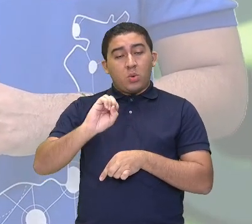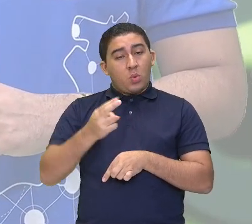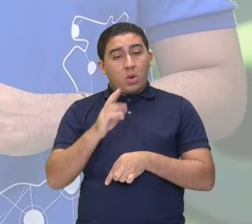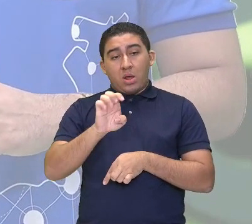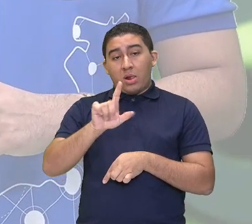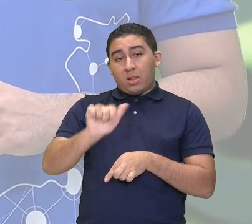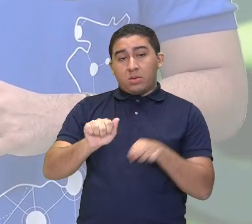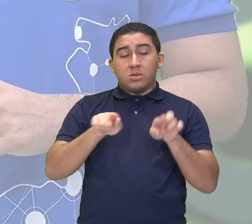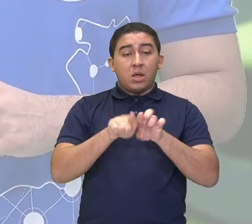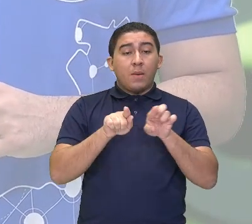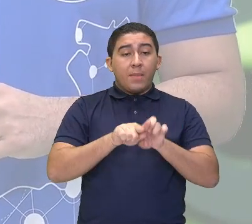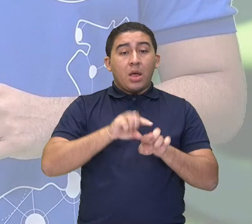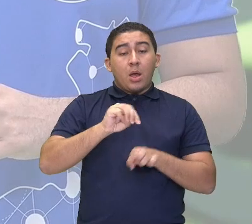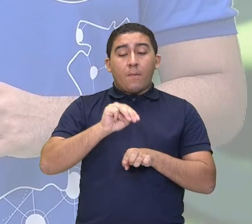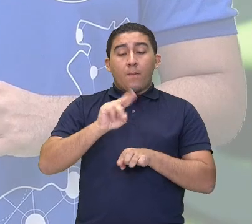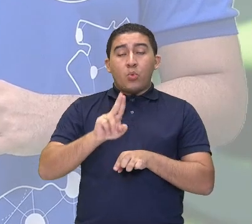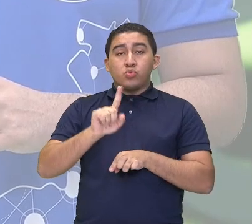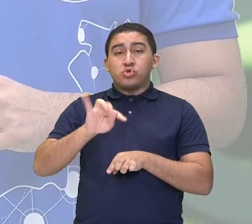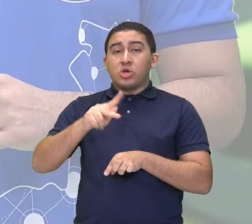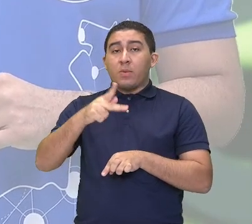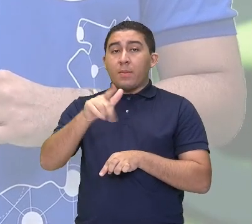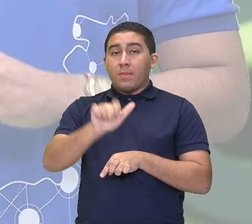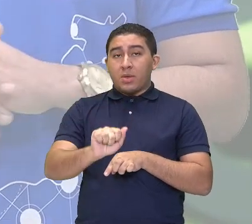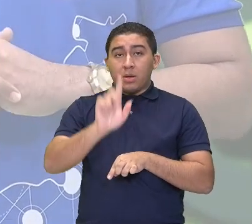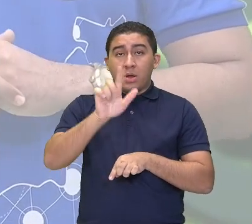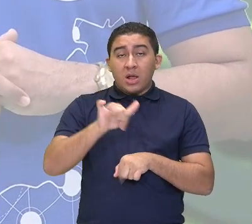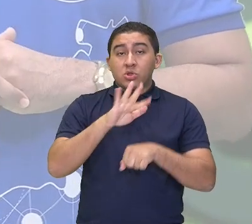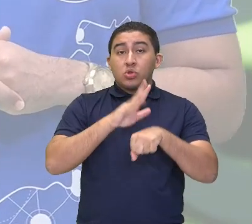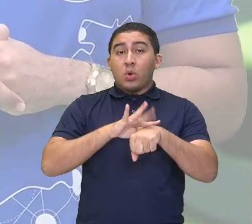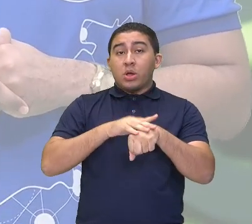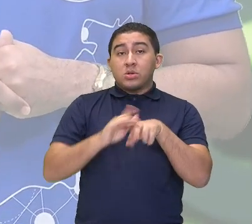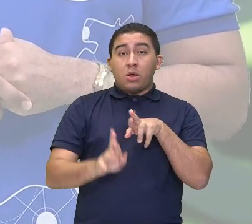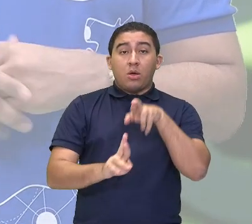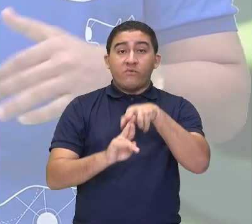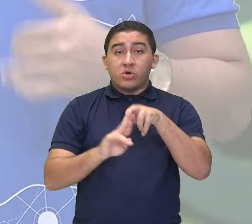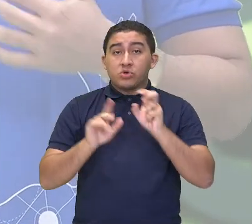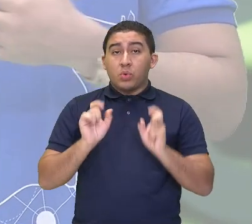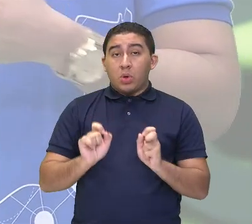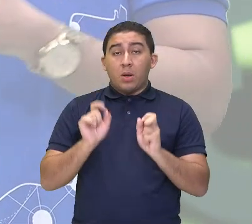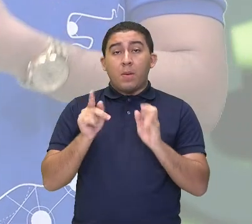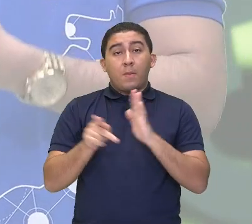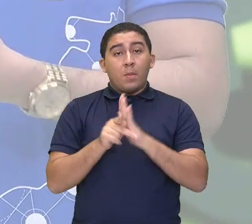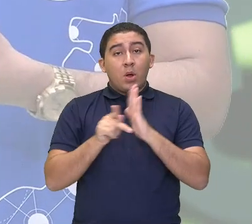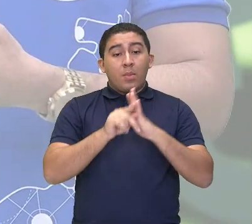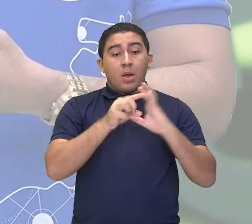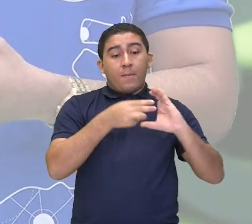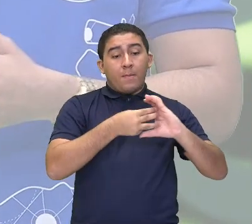esclerose múltipla, né? Então são doenças aí que estão relacionadas com a